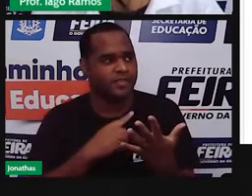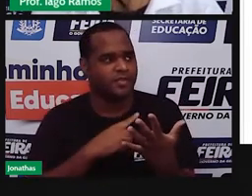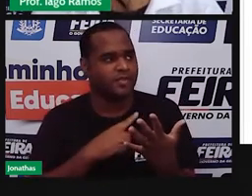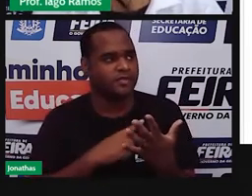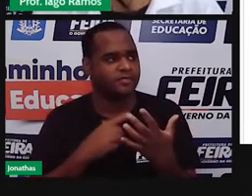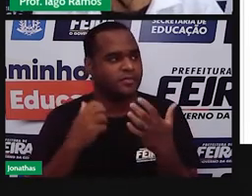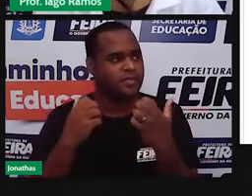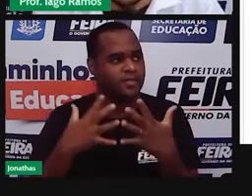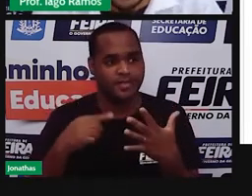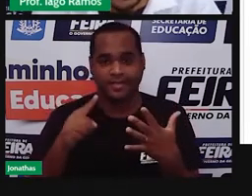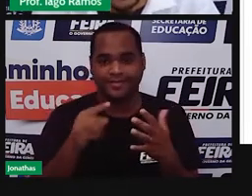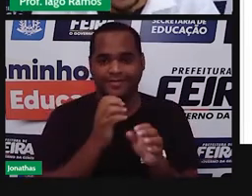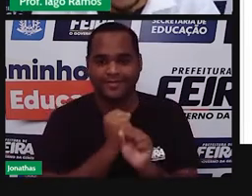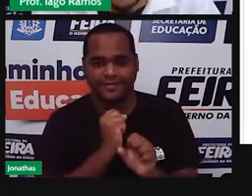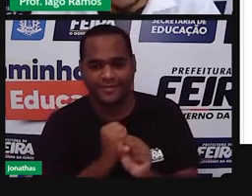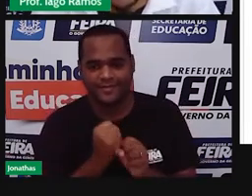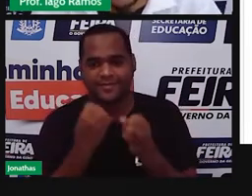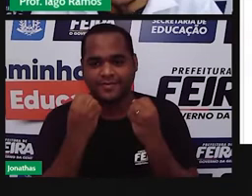É o total.